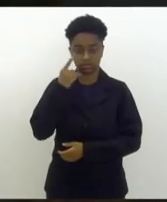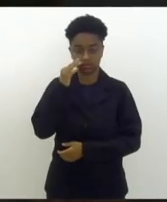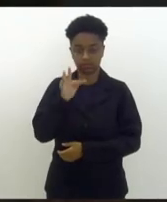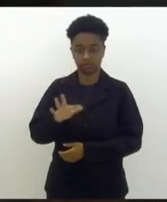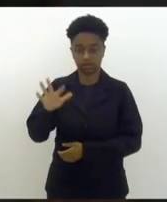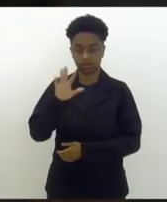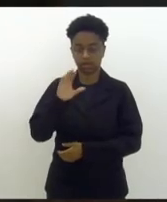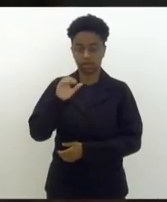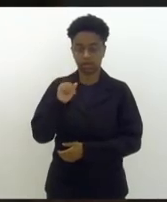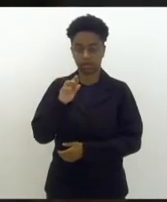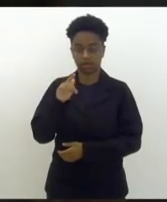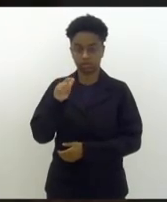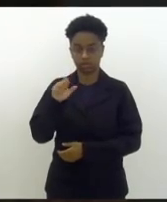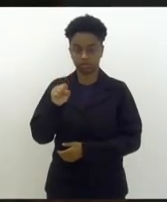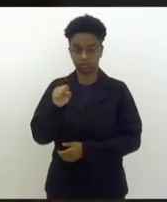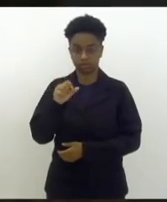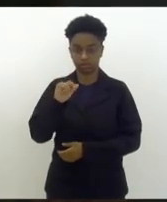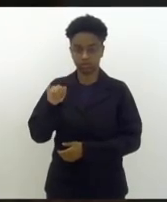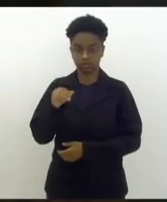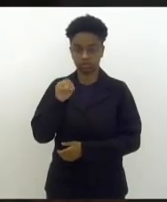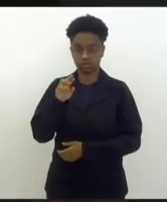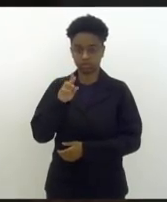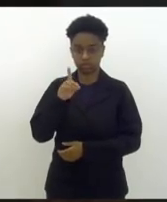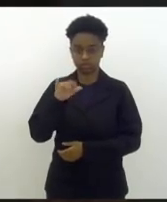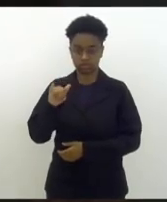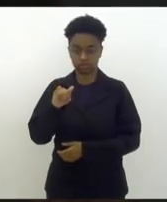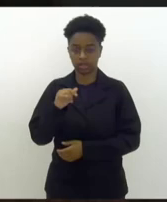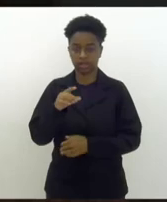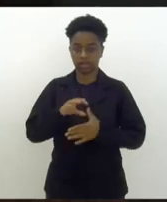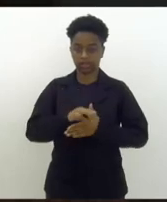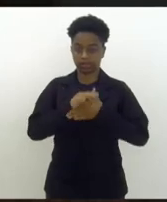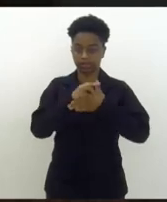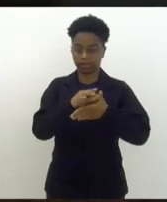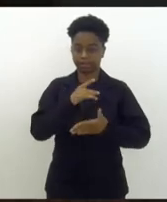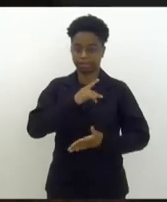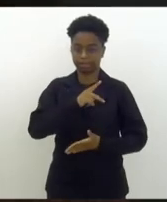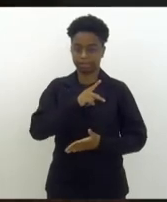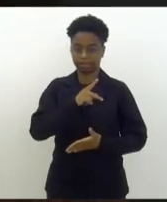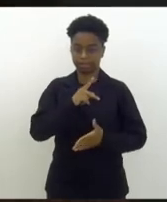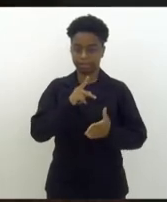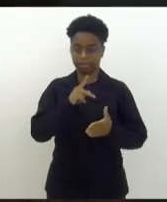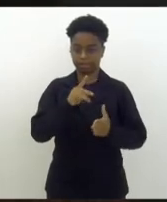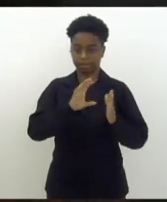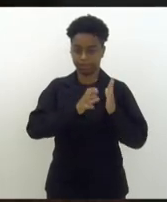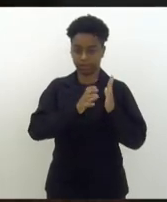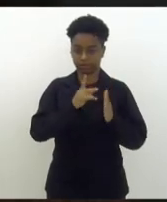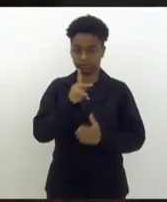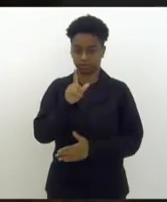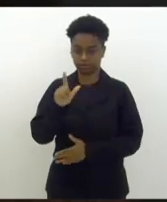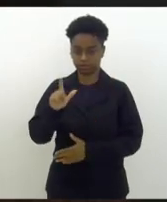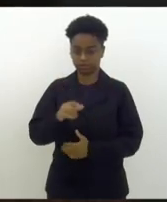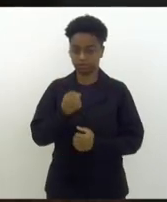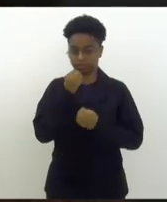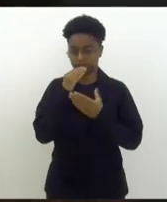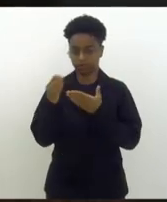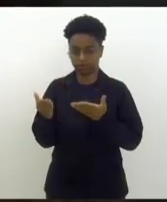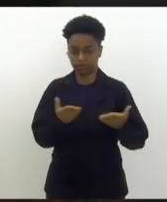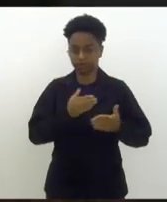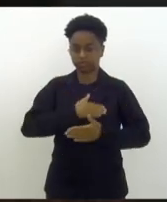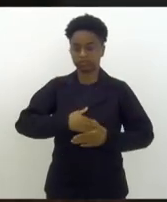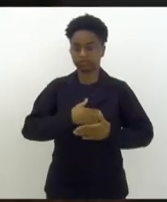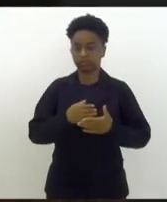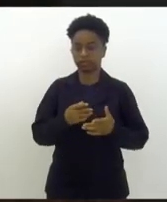Carlos Jordy nosso Líder PL Seja bem vindo a esse Parlamento meu amigo prazer